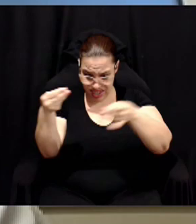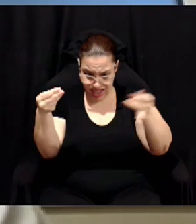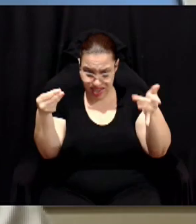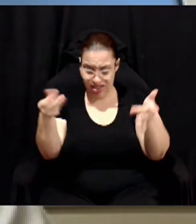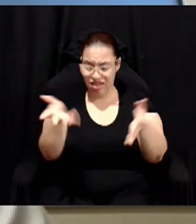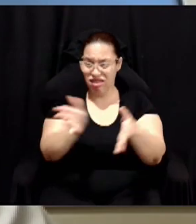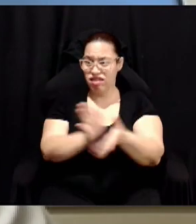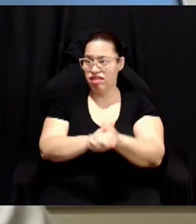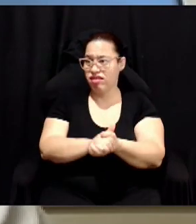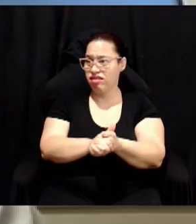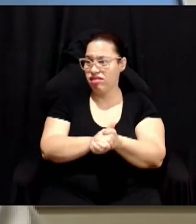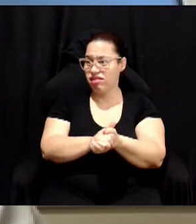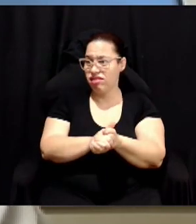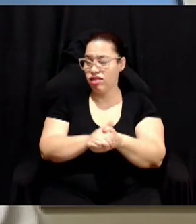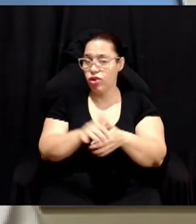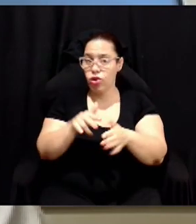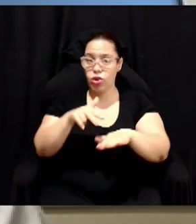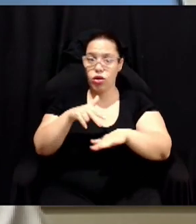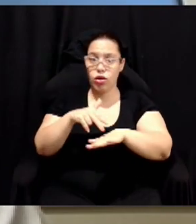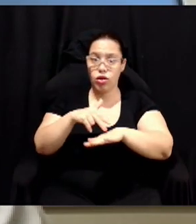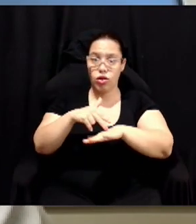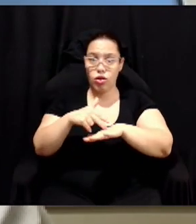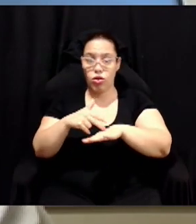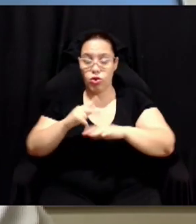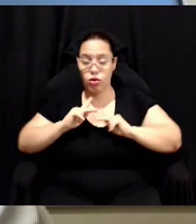do equilíbrio hormonal.